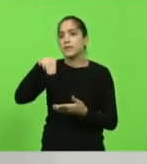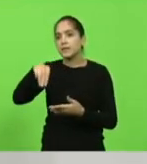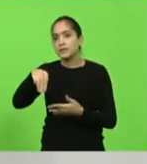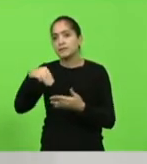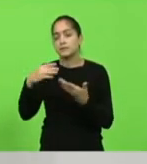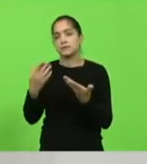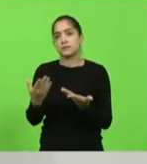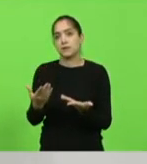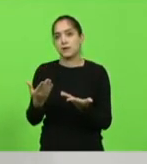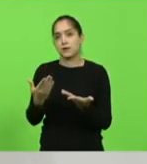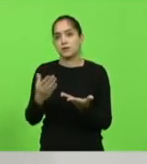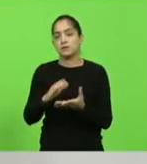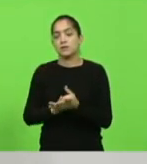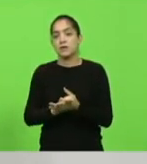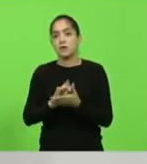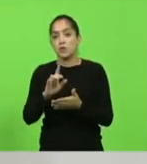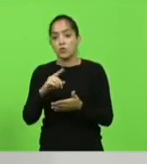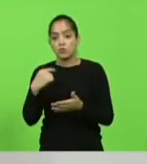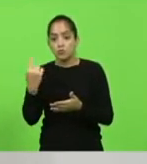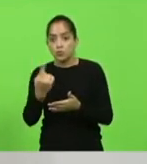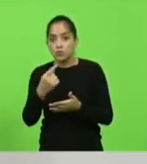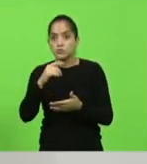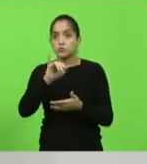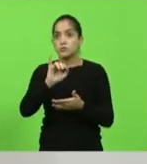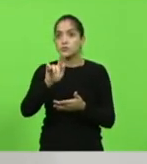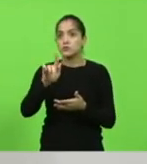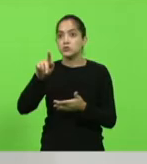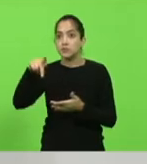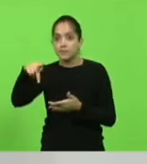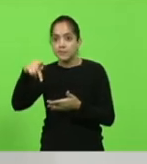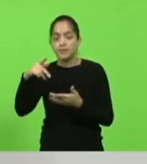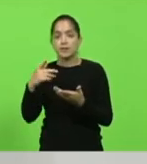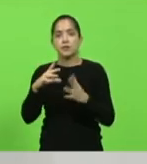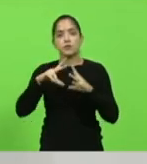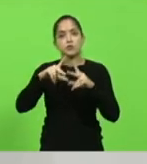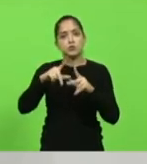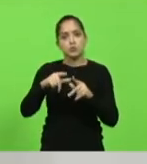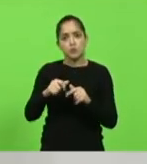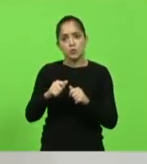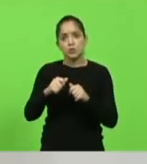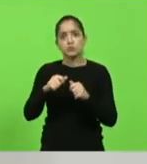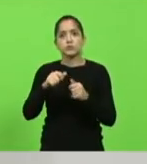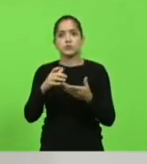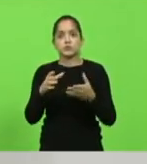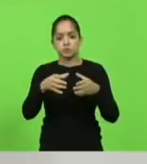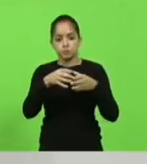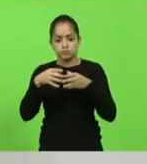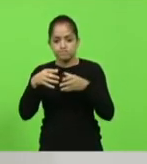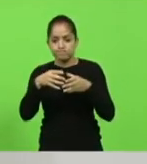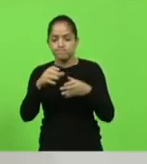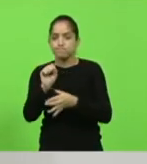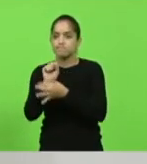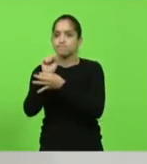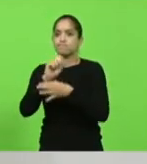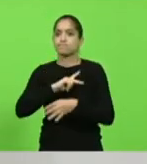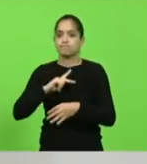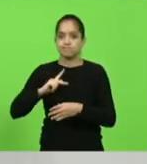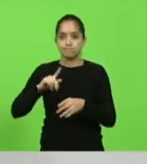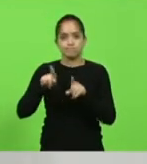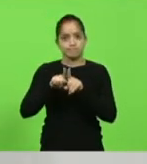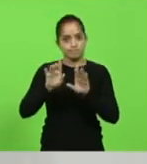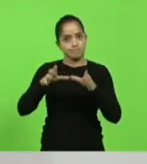militar o nosso em GP e todos os órgãos de Segurança Pública os bombeiros também